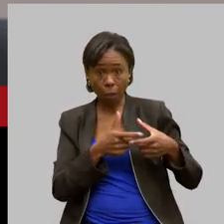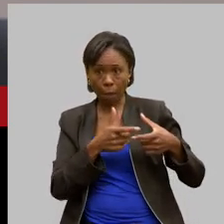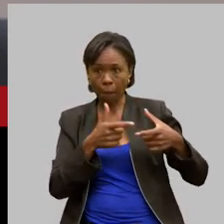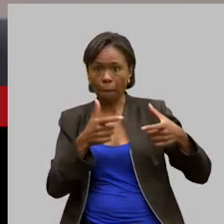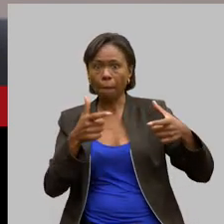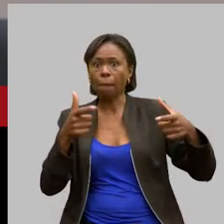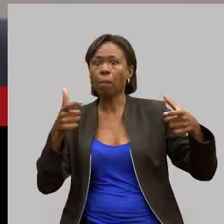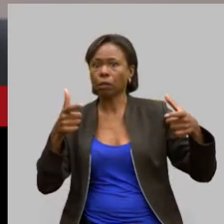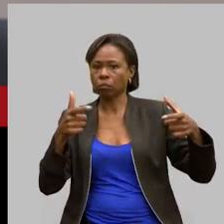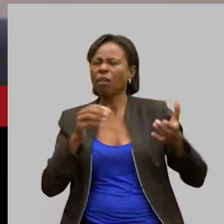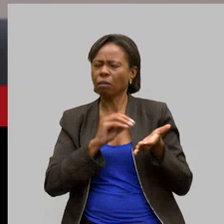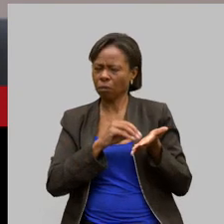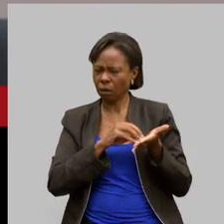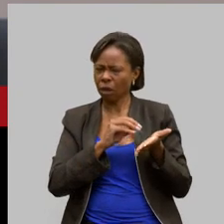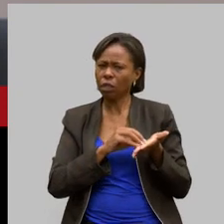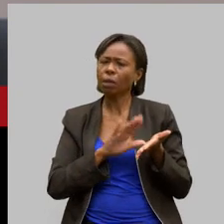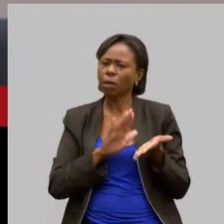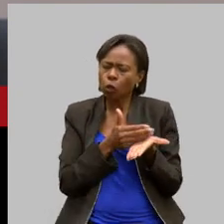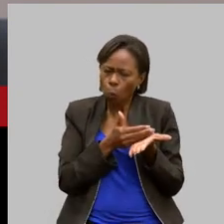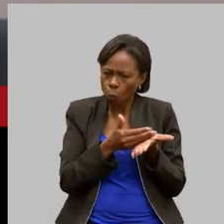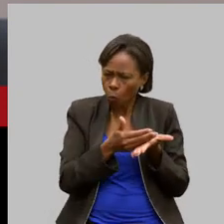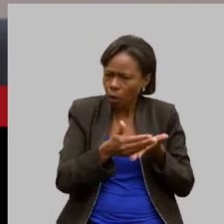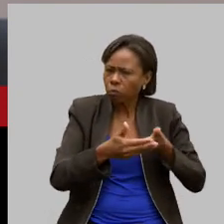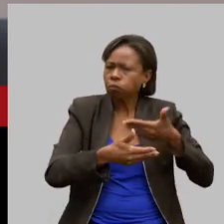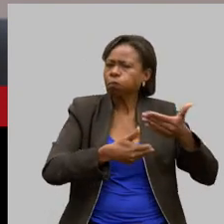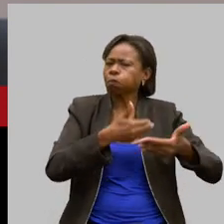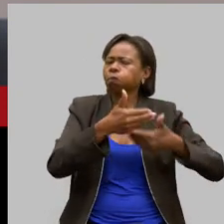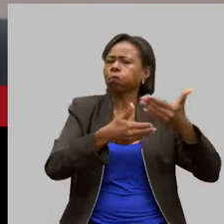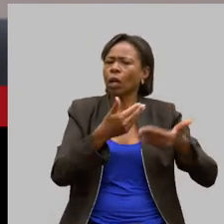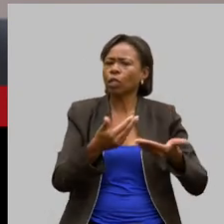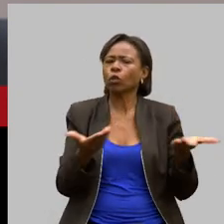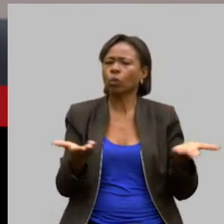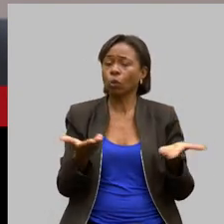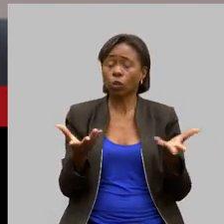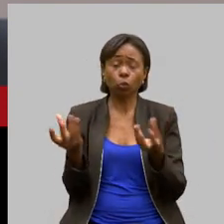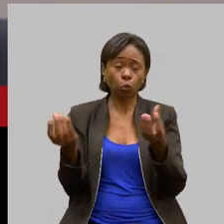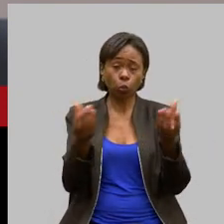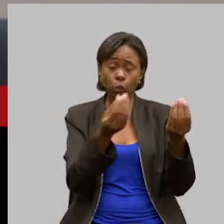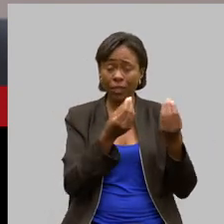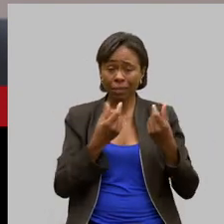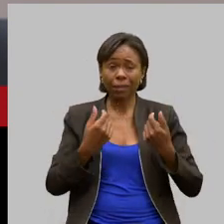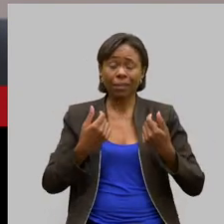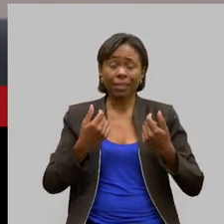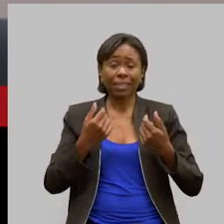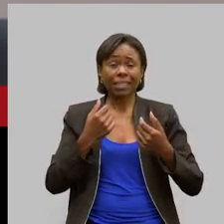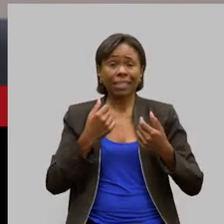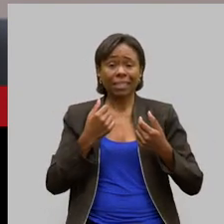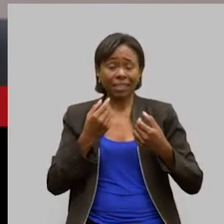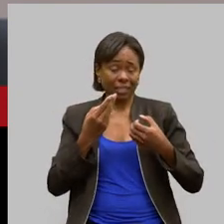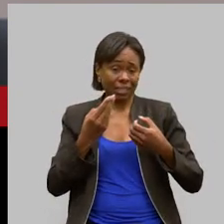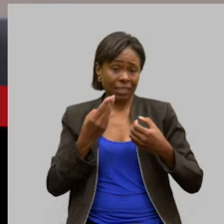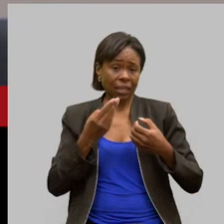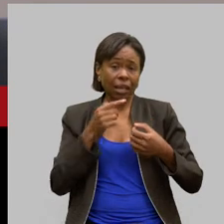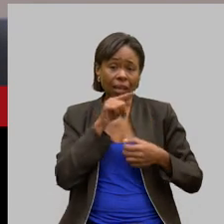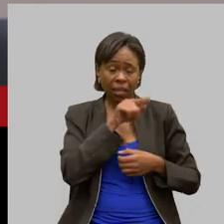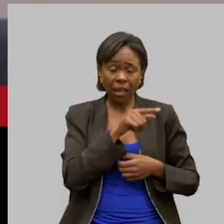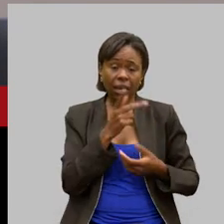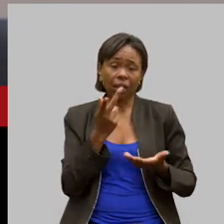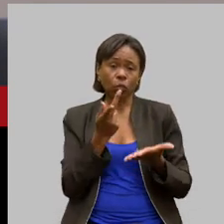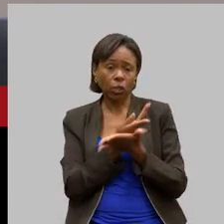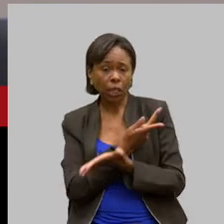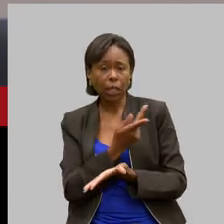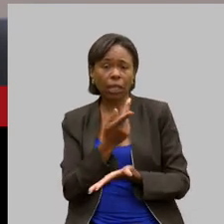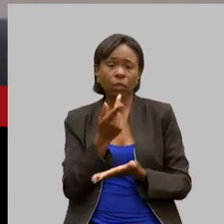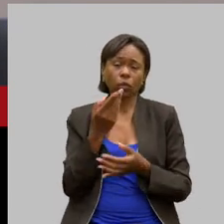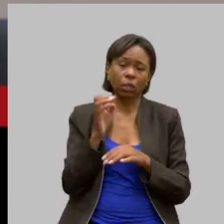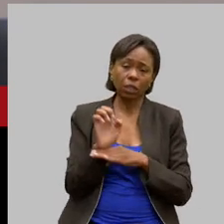o começo de de uma realidade que hoje Bate na Porta de muita gente do nosso do nosso município do nosso estado e no nosso